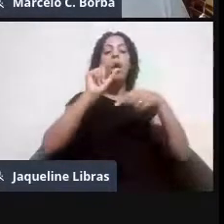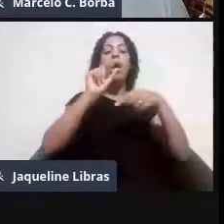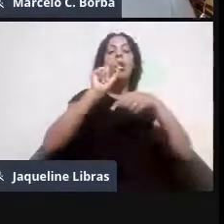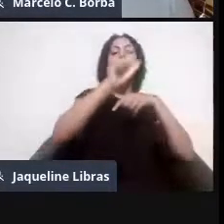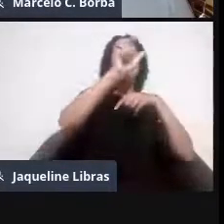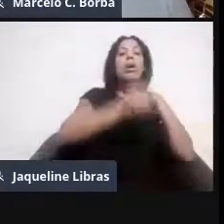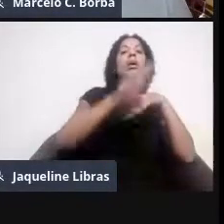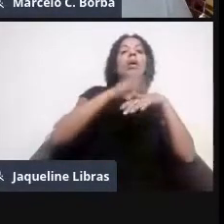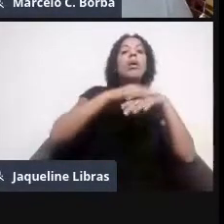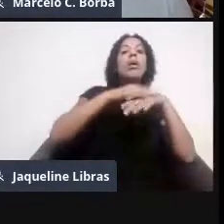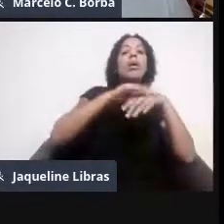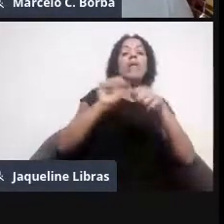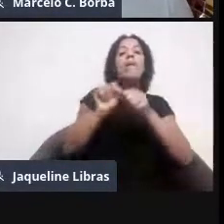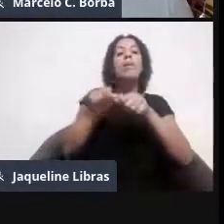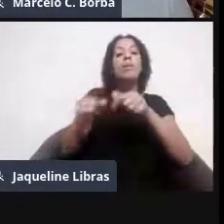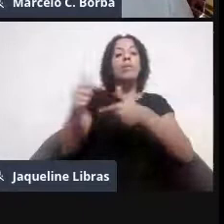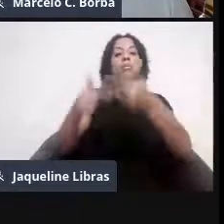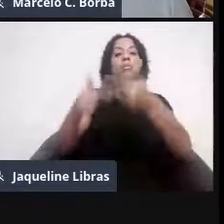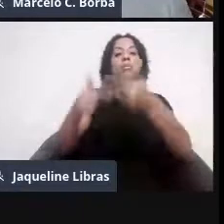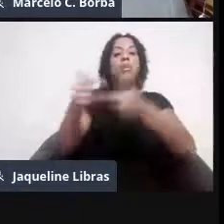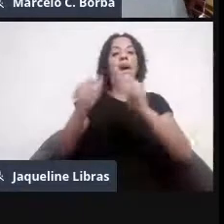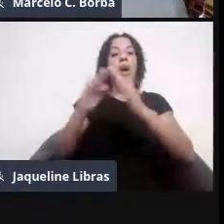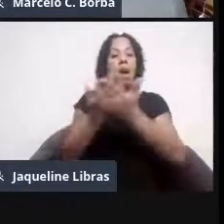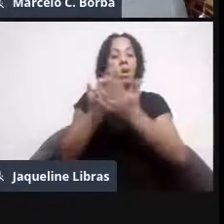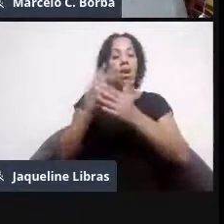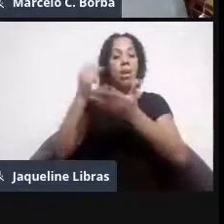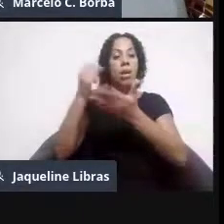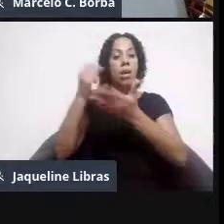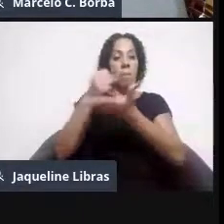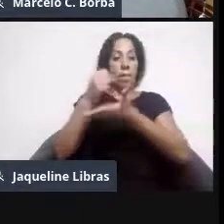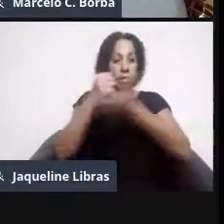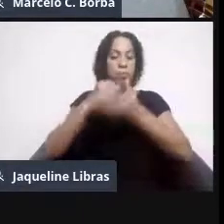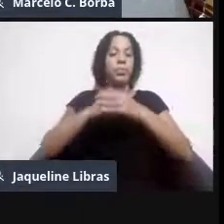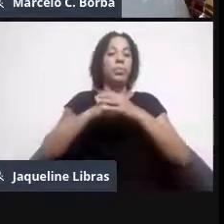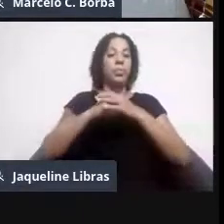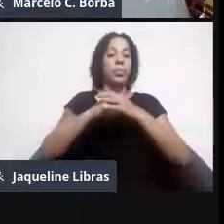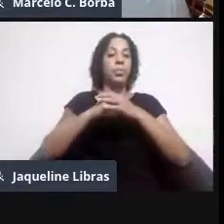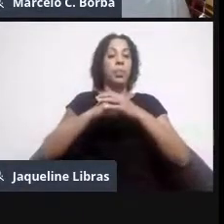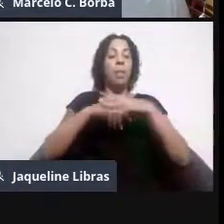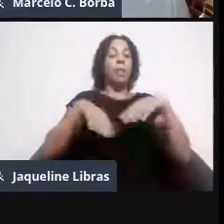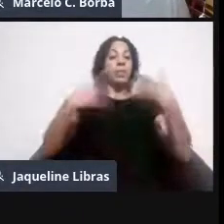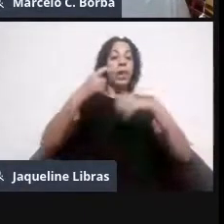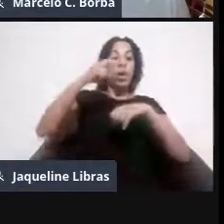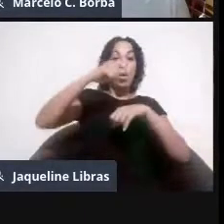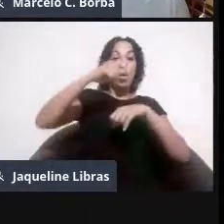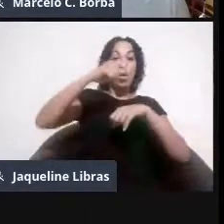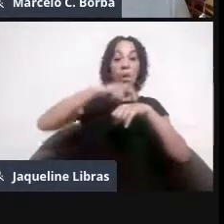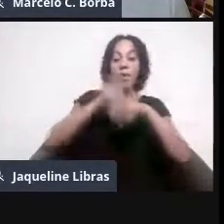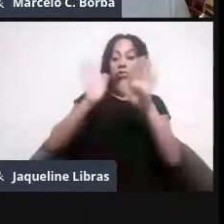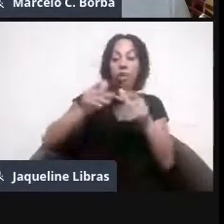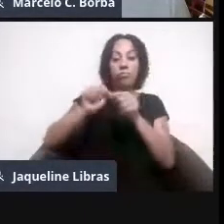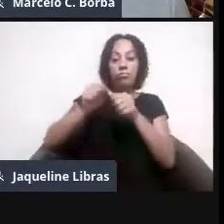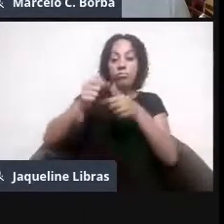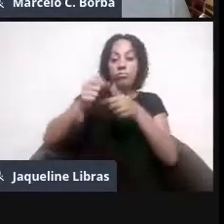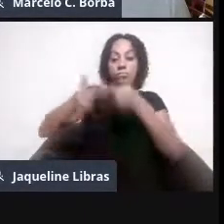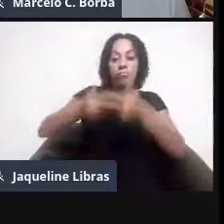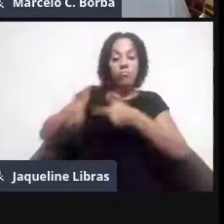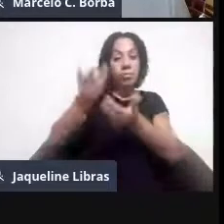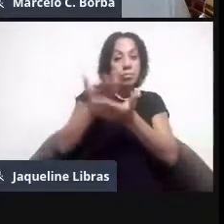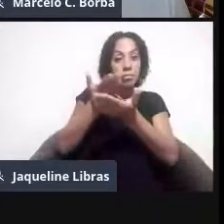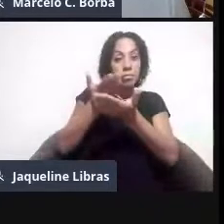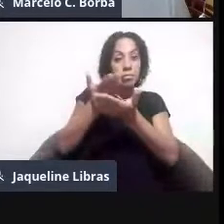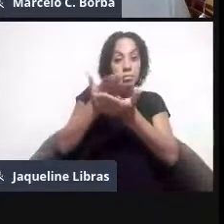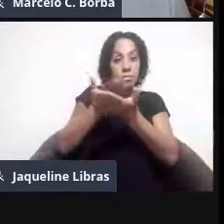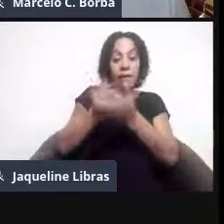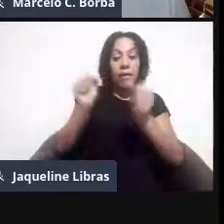vai desenvolver essa aula na escola básica. Durante o momento do desenvolvimento, ou seja, durante a execução